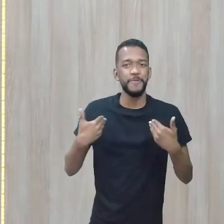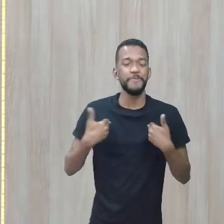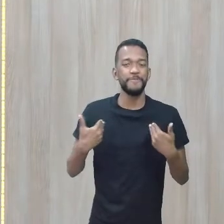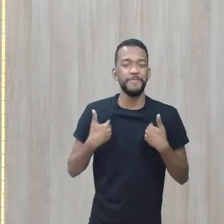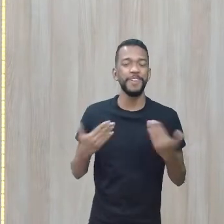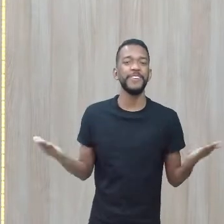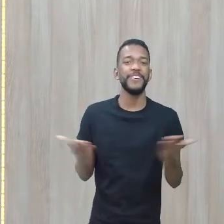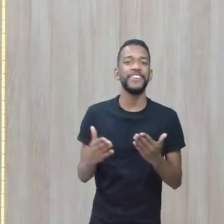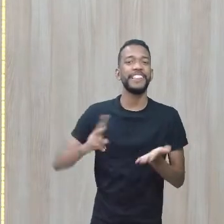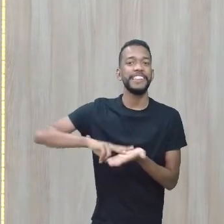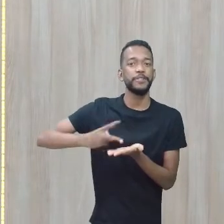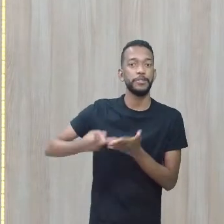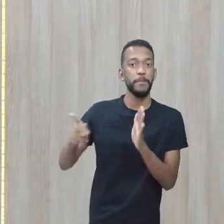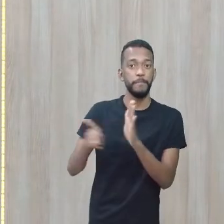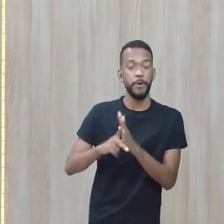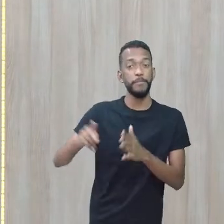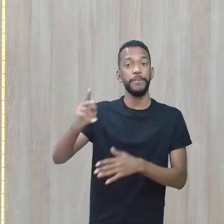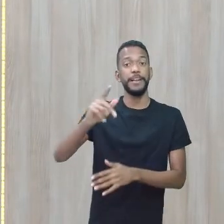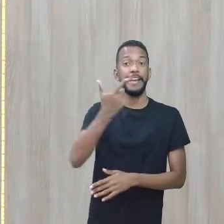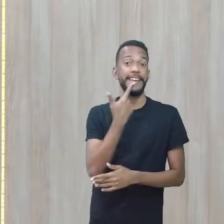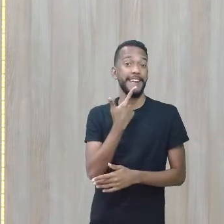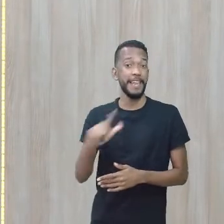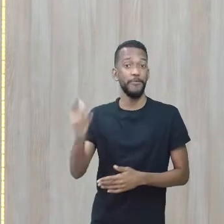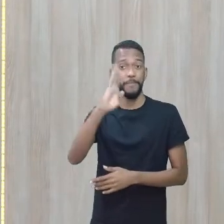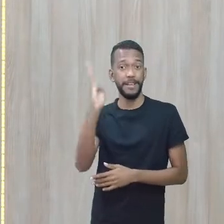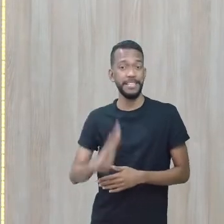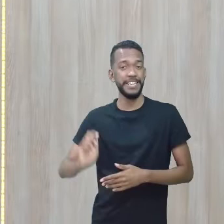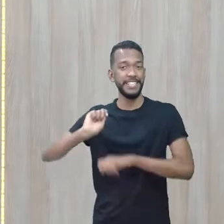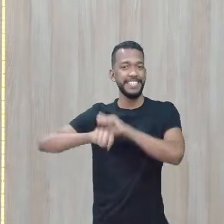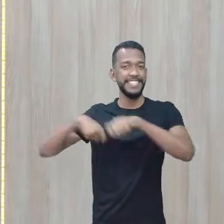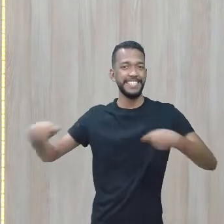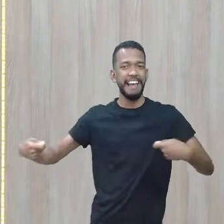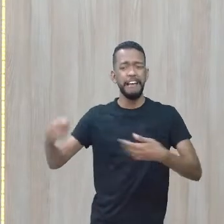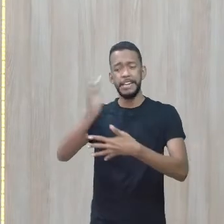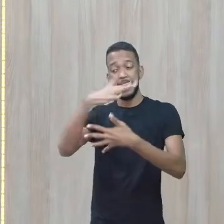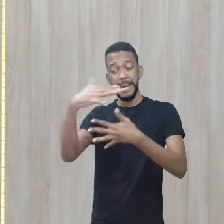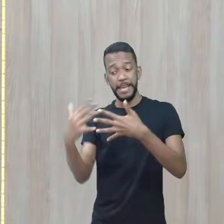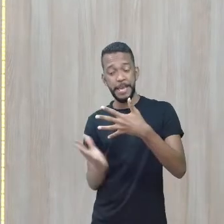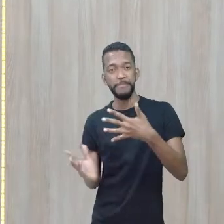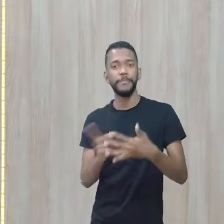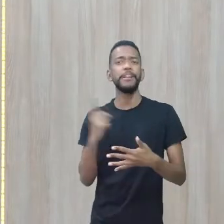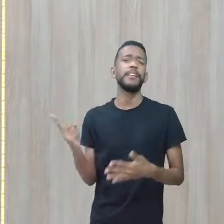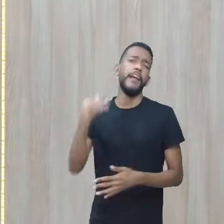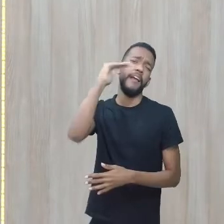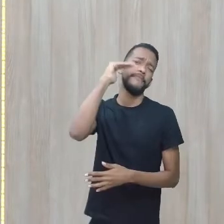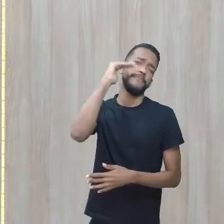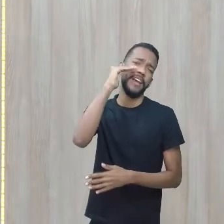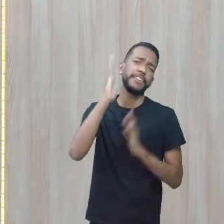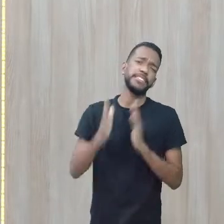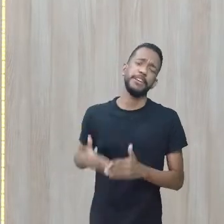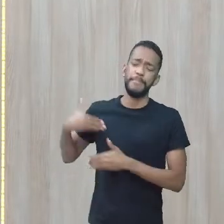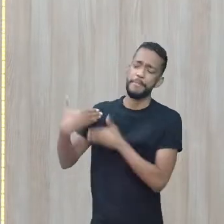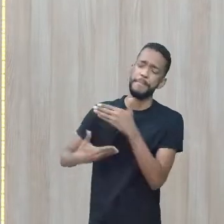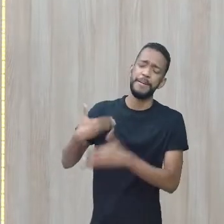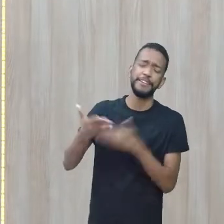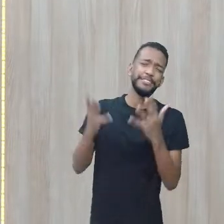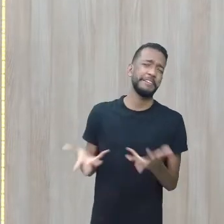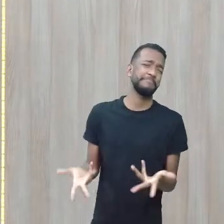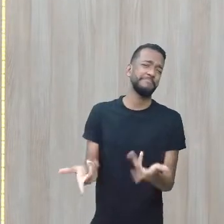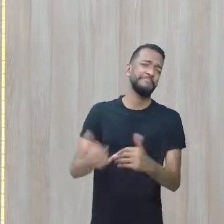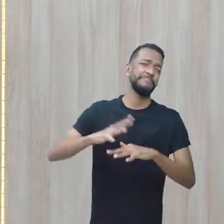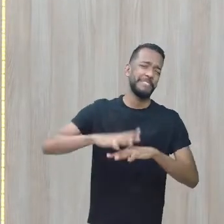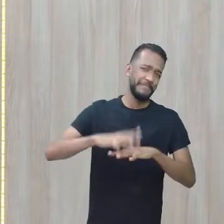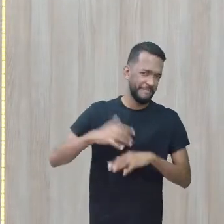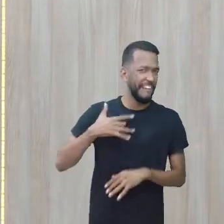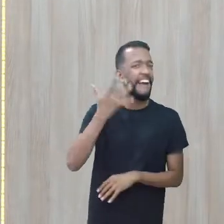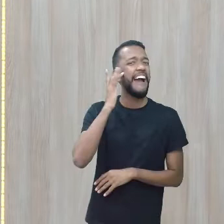Língua Brasileira de Sinais é o Efraim, né? Esse colega que já está aqui ajudando o tempo inteiro e está ficando craque em matemática. Estou